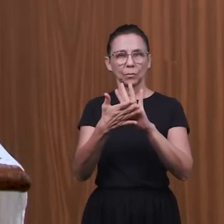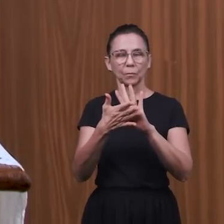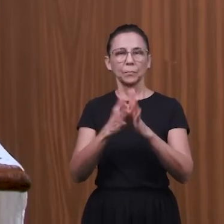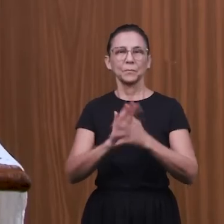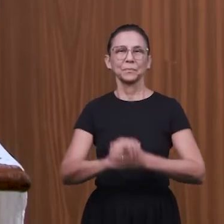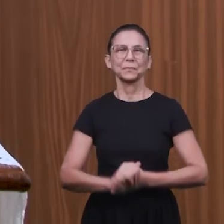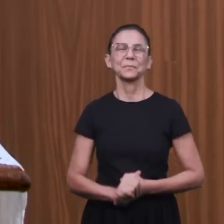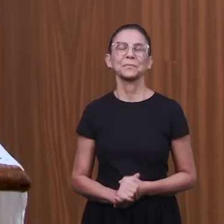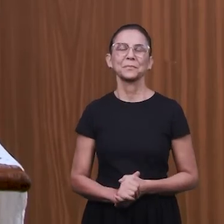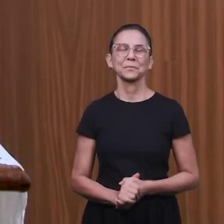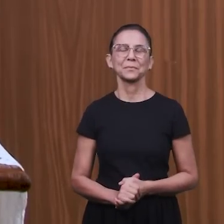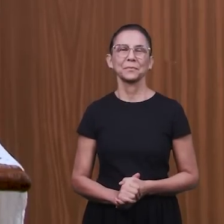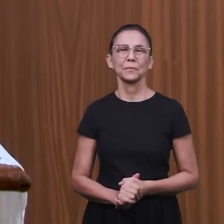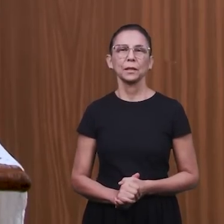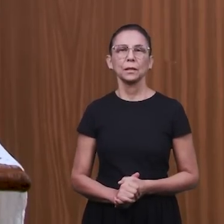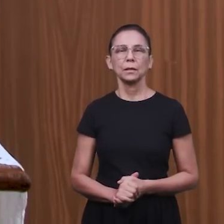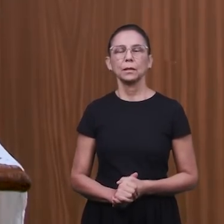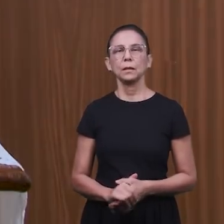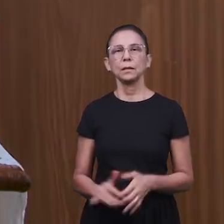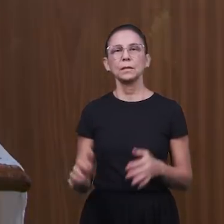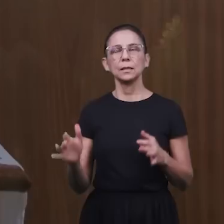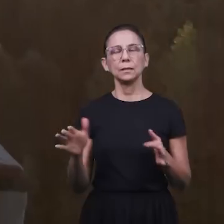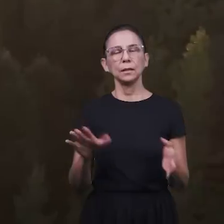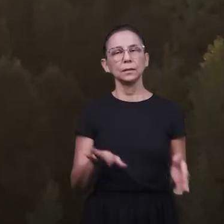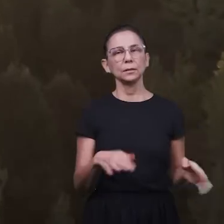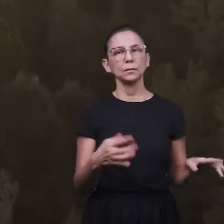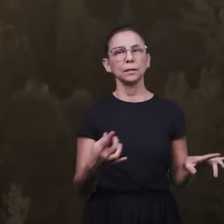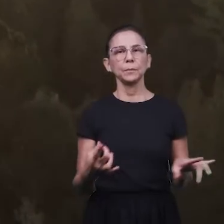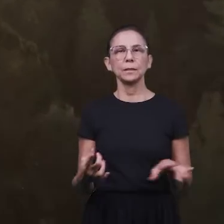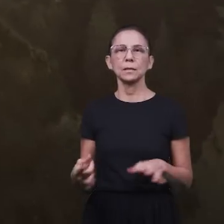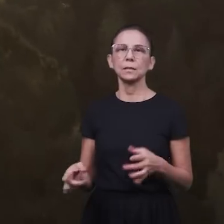cantado agora. Glorifique ao nome do Senhor.